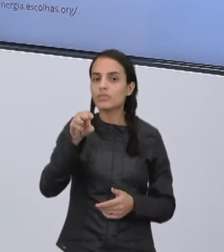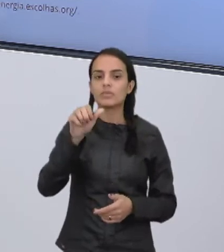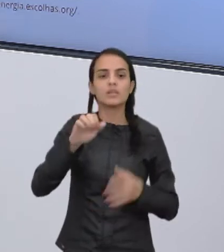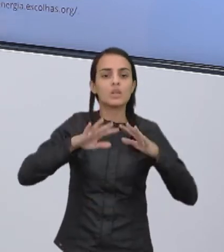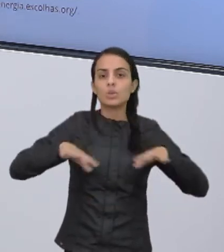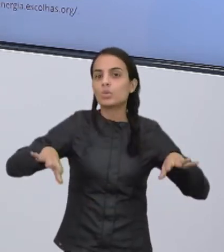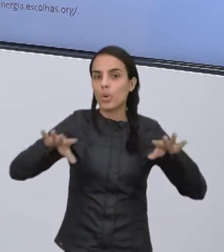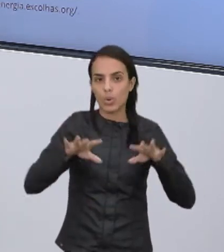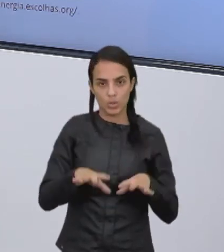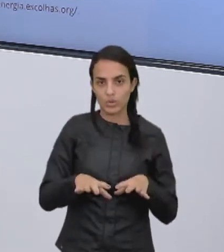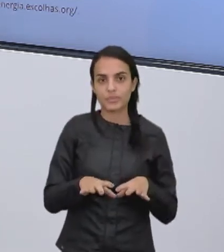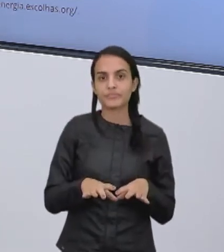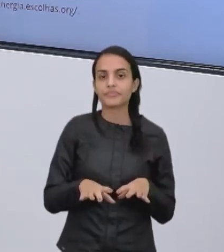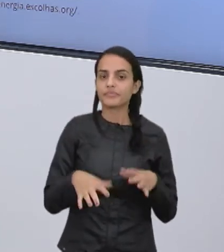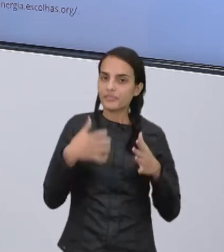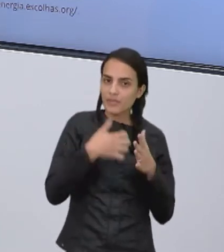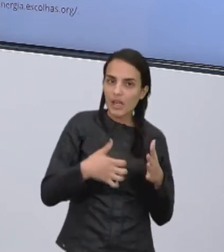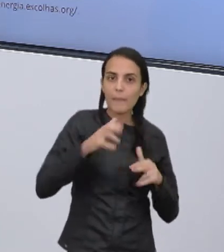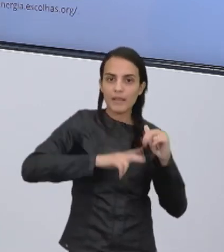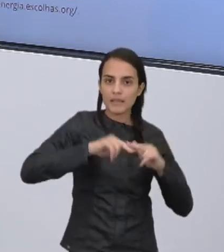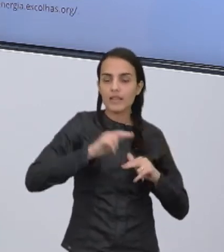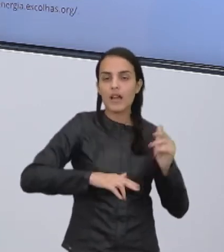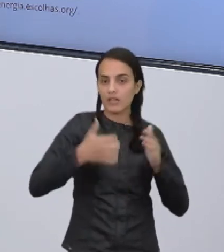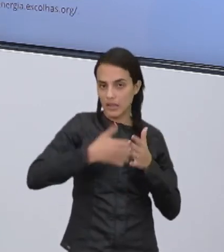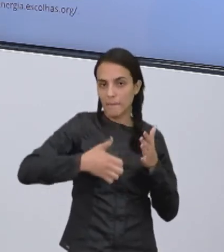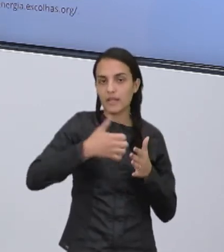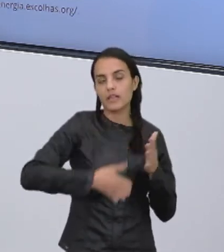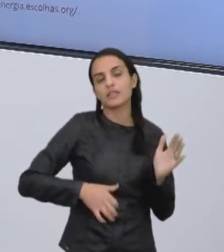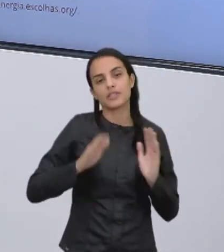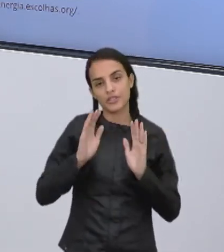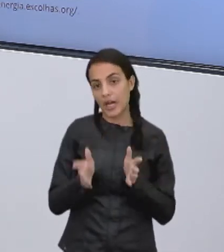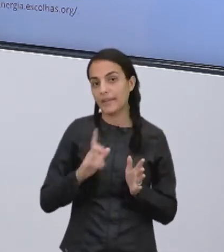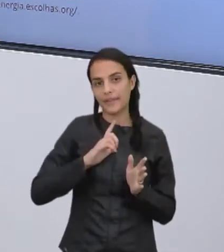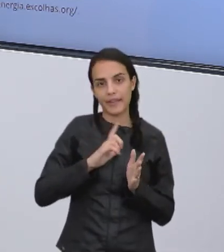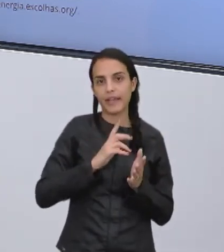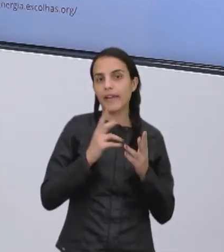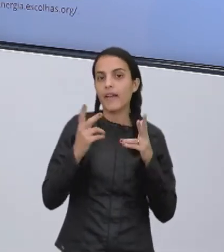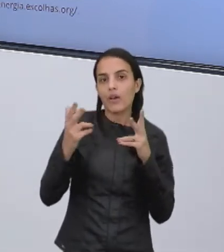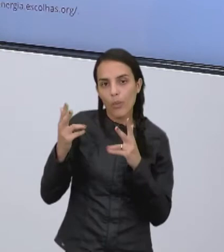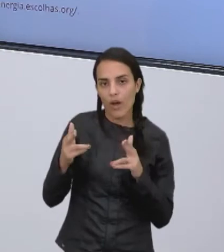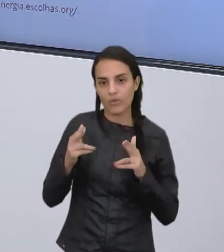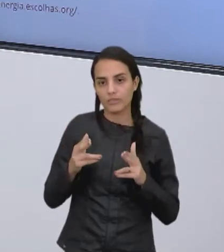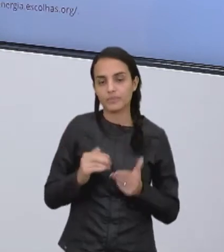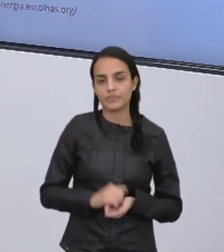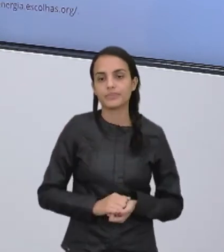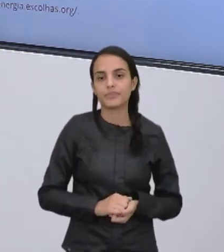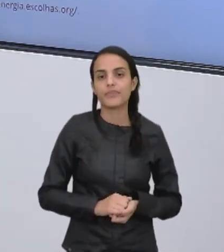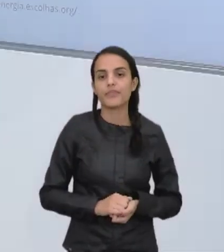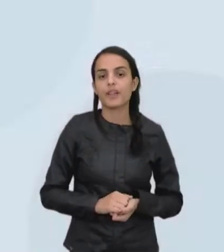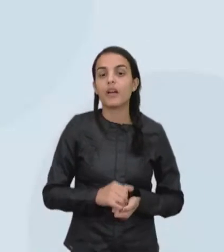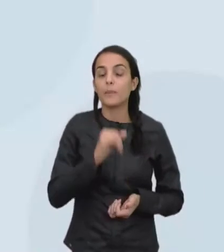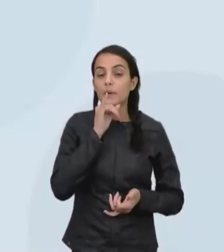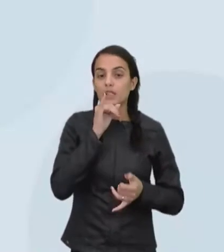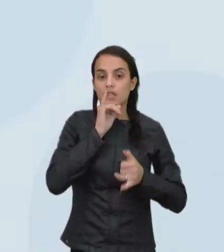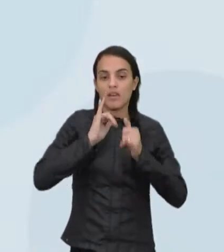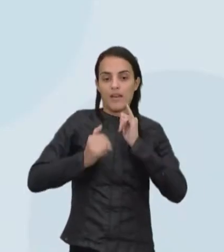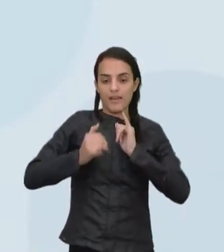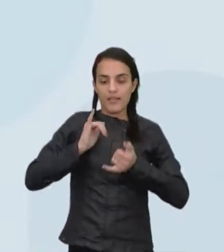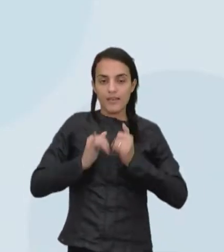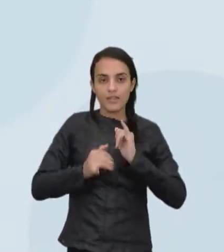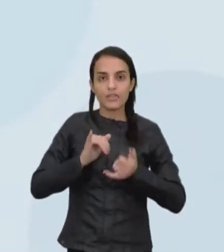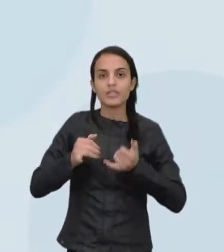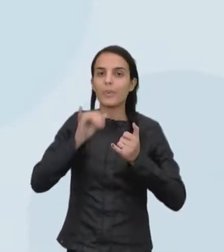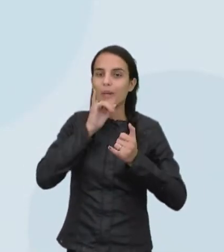no gerador, né? Todos os geradores são basicamente tem o mesmo princípio. Então olha lá, ó, onde a energia da queda